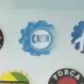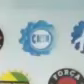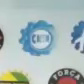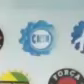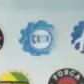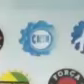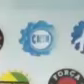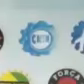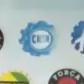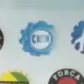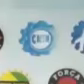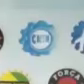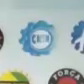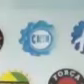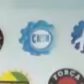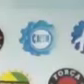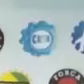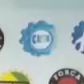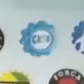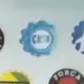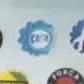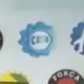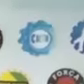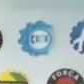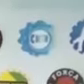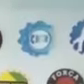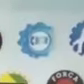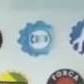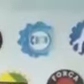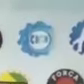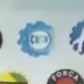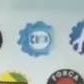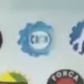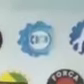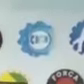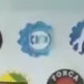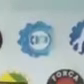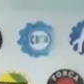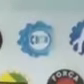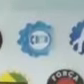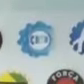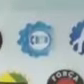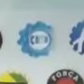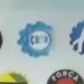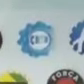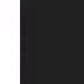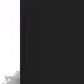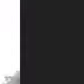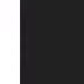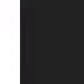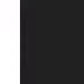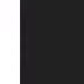forma está acontecendo a manifestação nesse momento. É com você, André. Boa tarde.